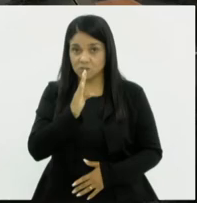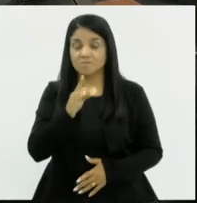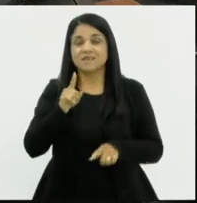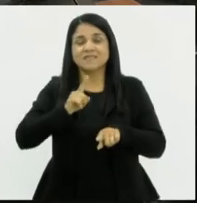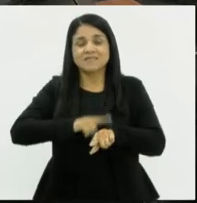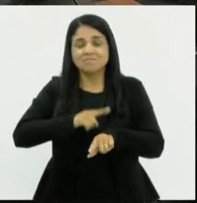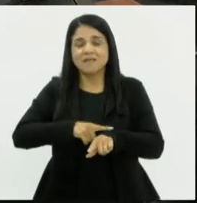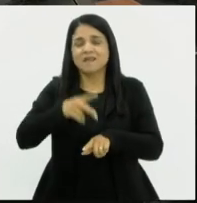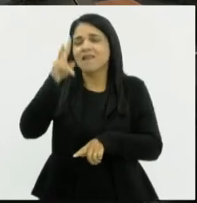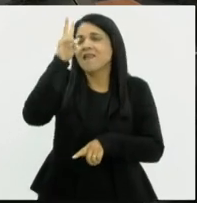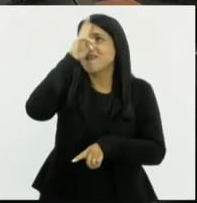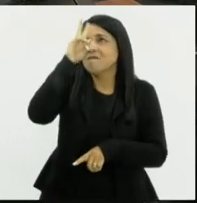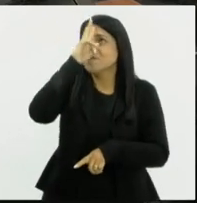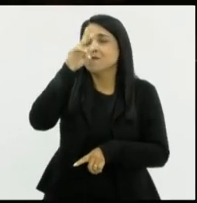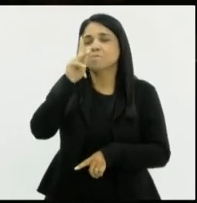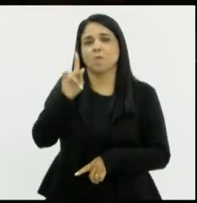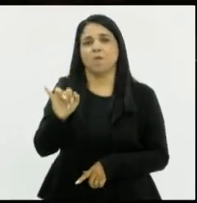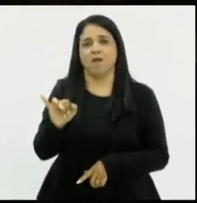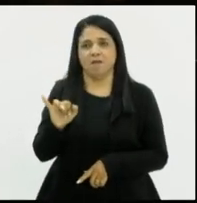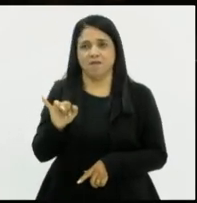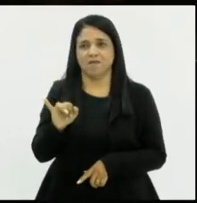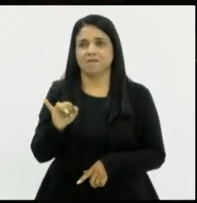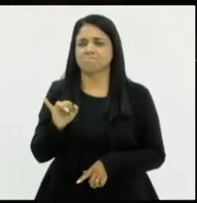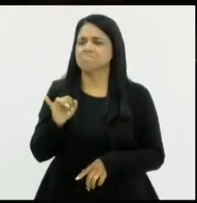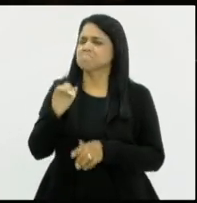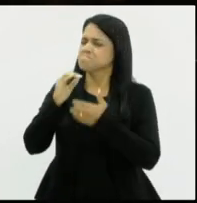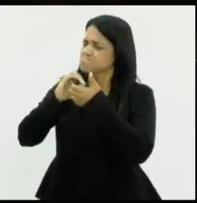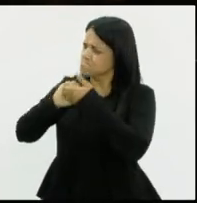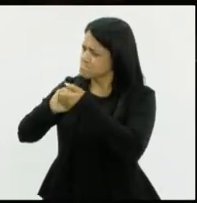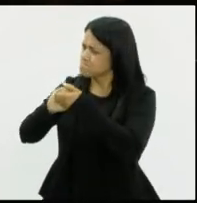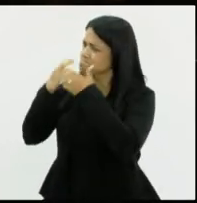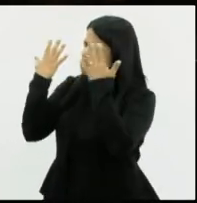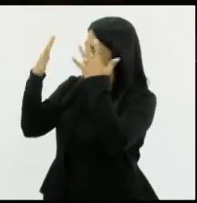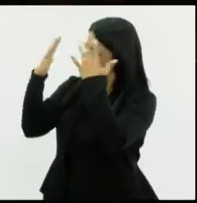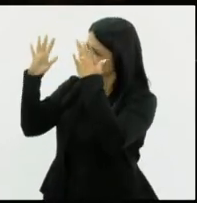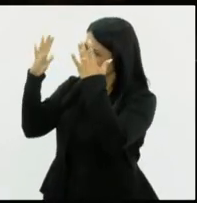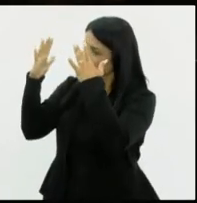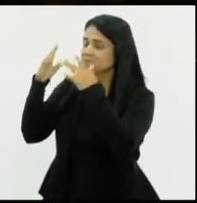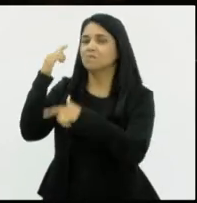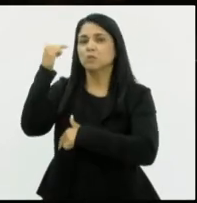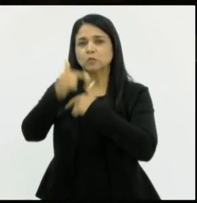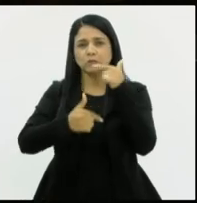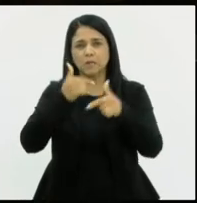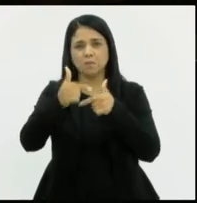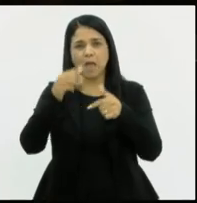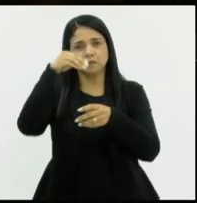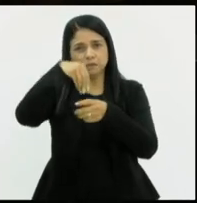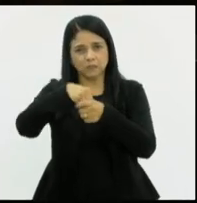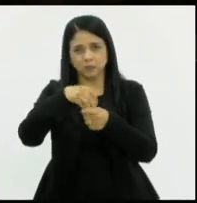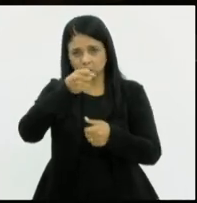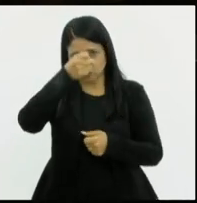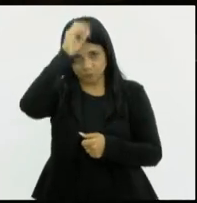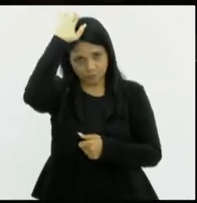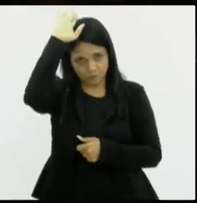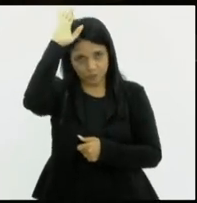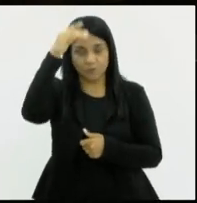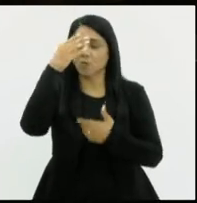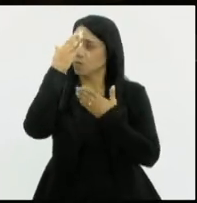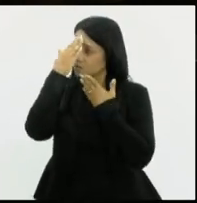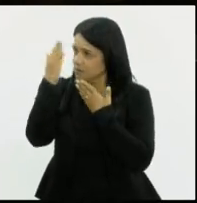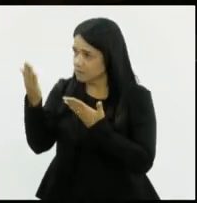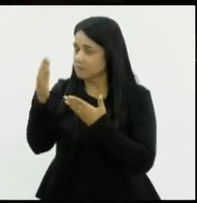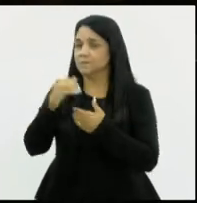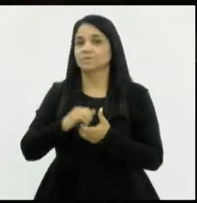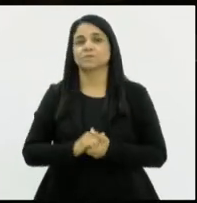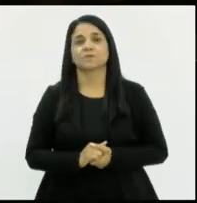hora, ter lembrado do meu pai. Então, parabéns. Parabéns pelo trabalho também que vocês realizam no Corpo de Bombeiros. Muito obrigada. E,